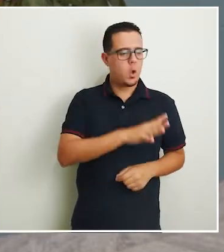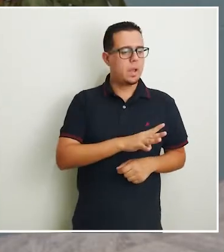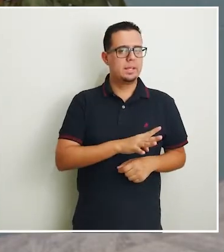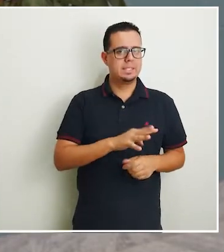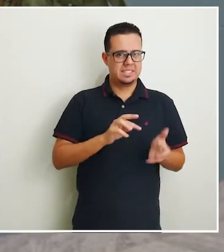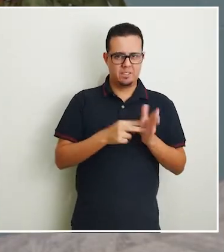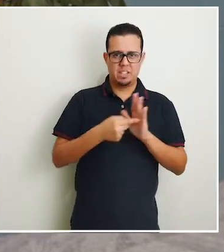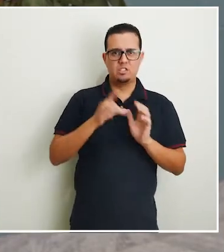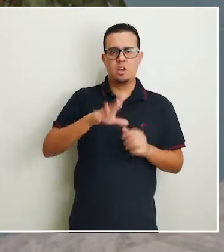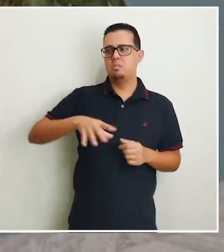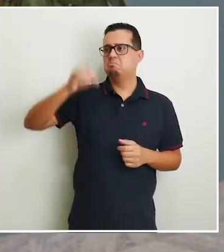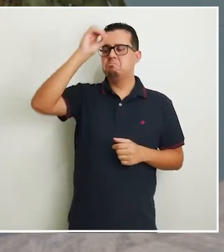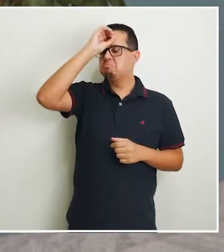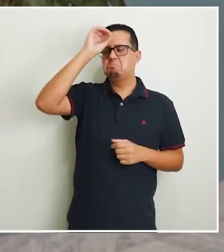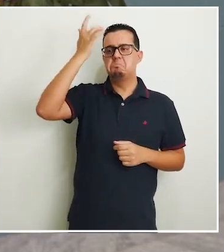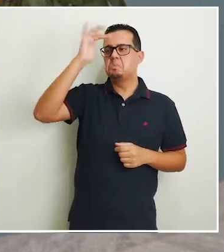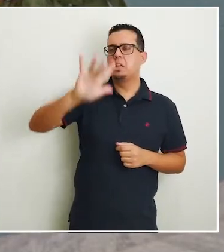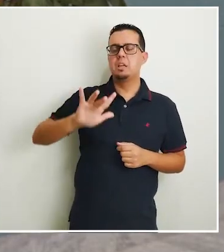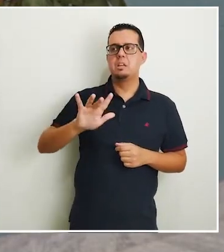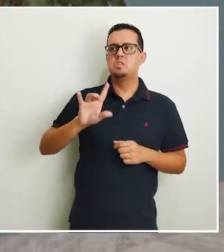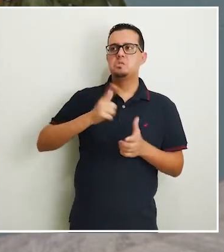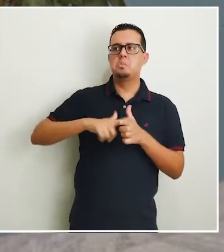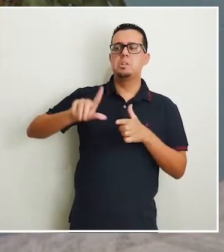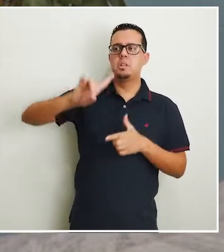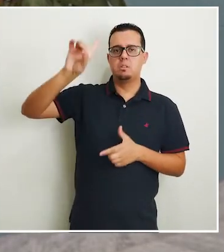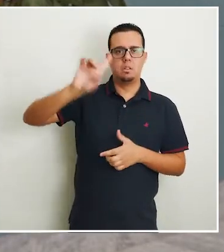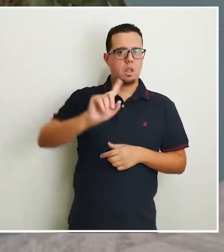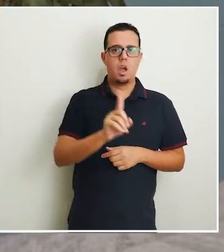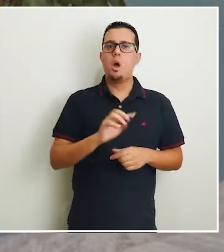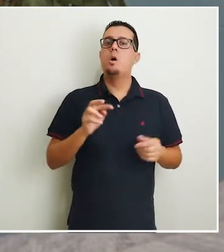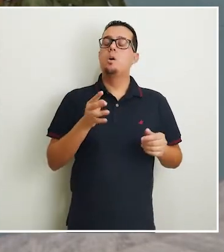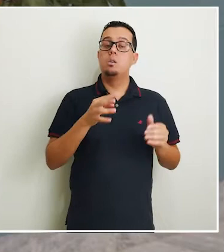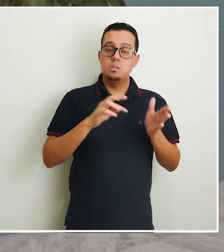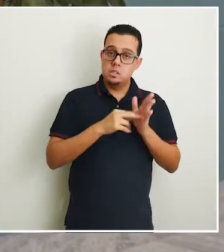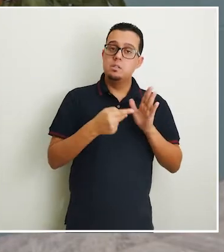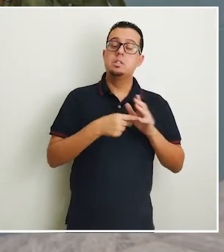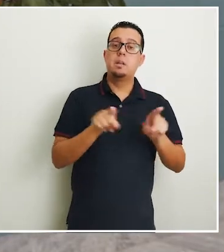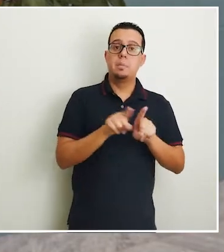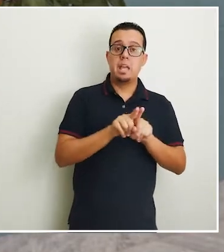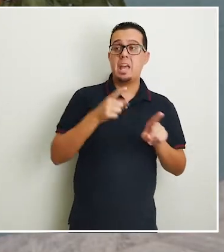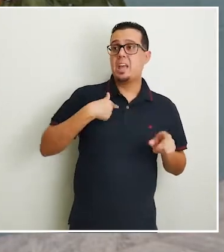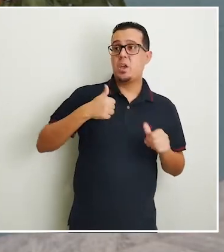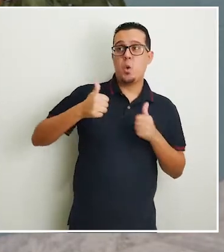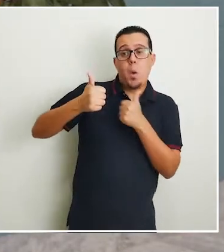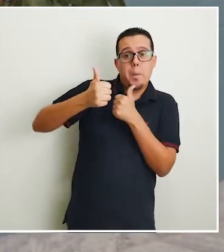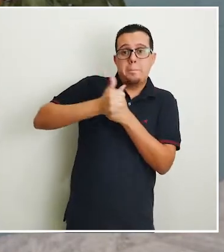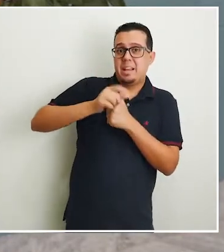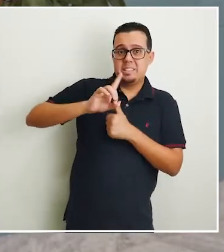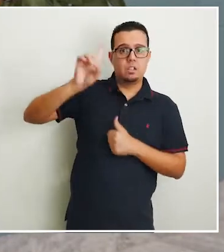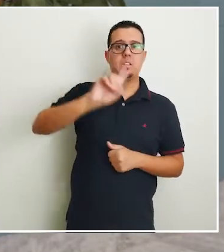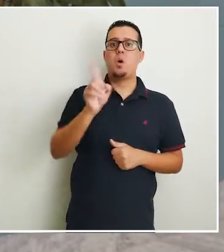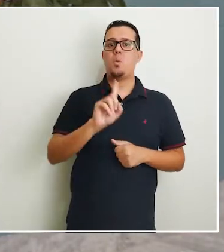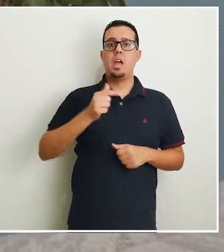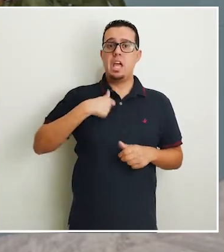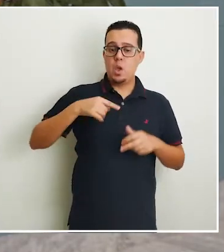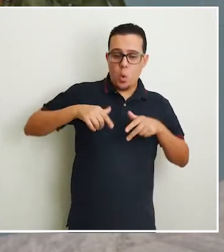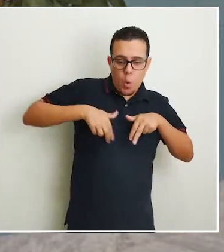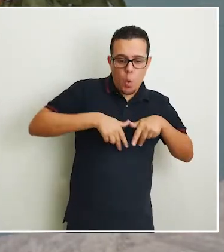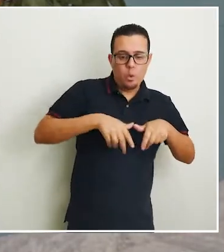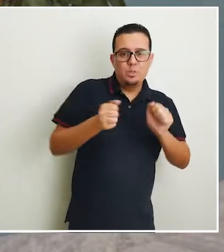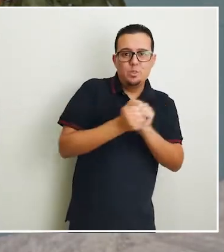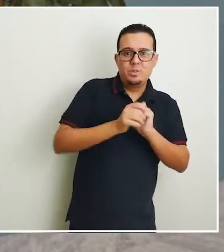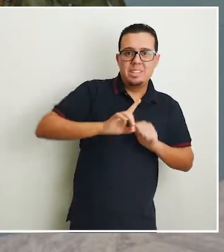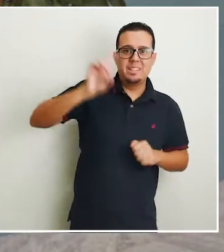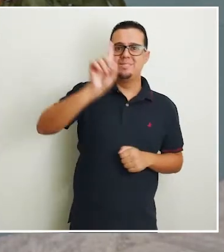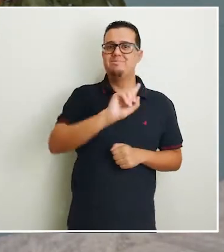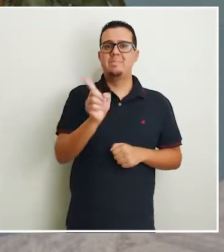do que ser ignorante a respeito de Deus. É não estar próximo de Deus. É não andar com Deus. É não estar inserido